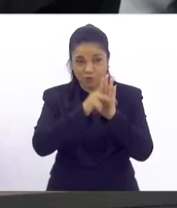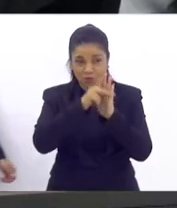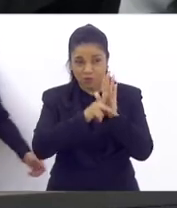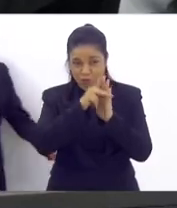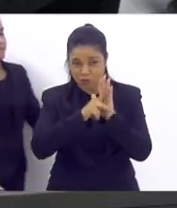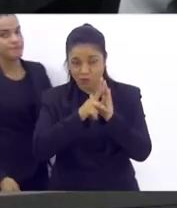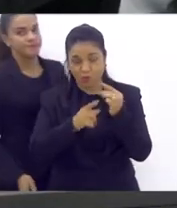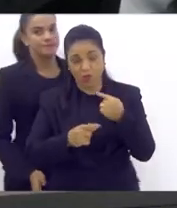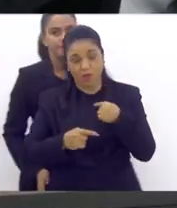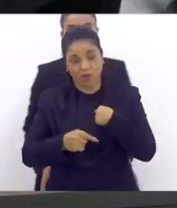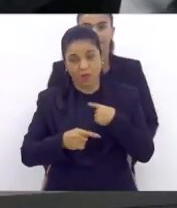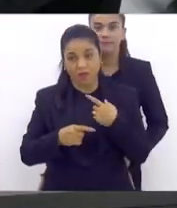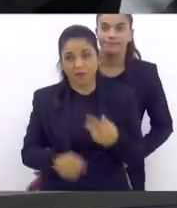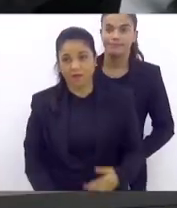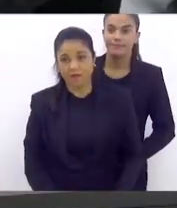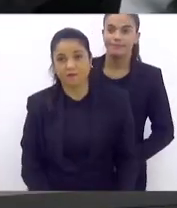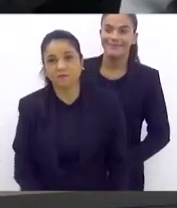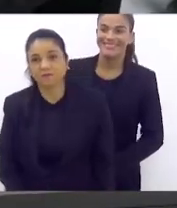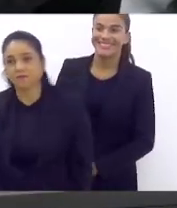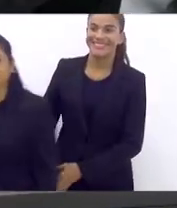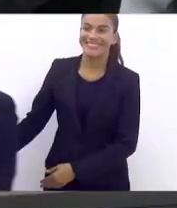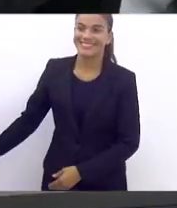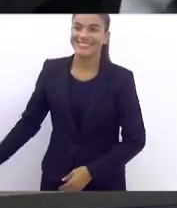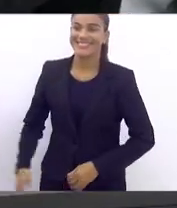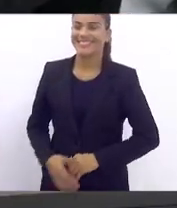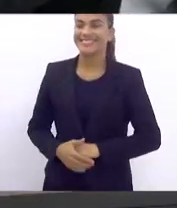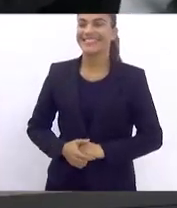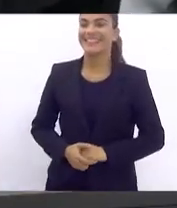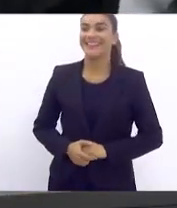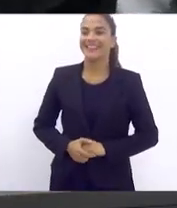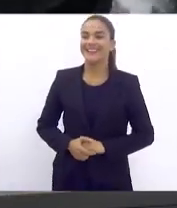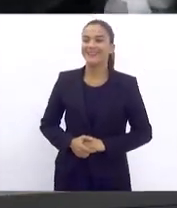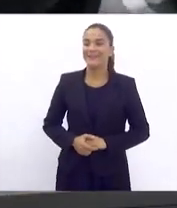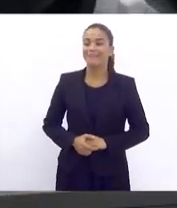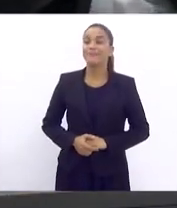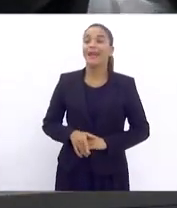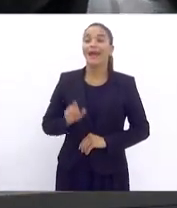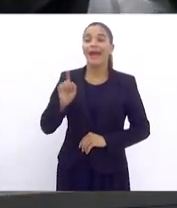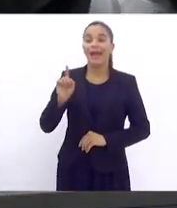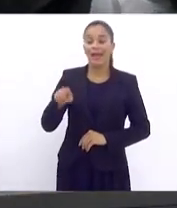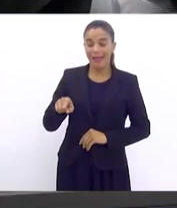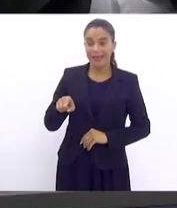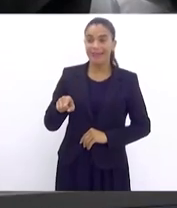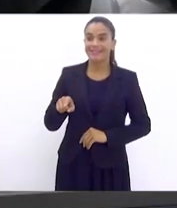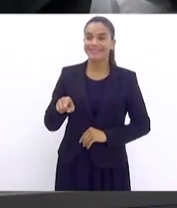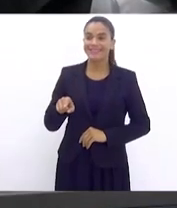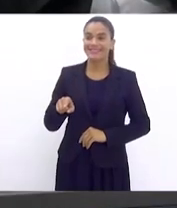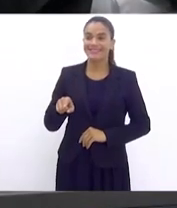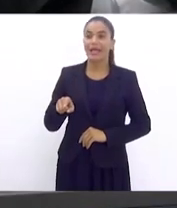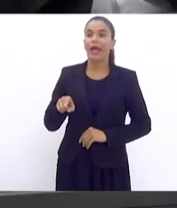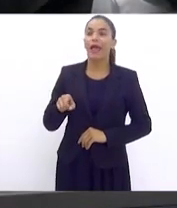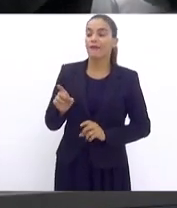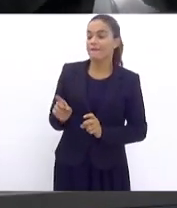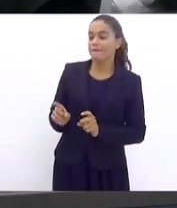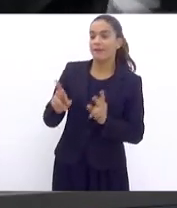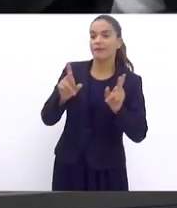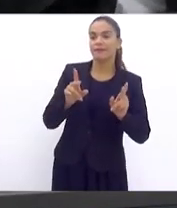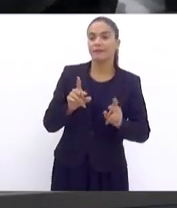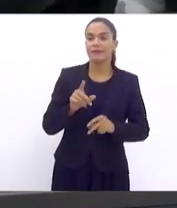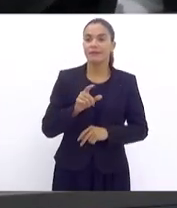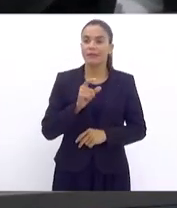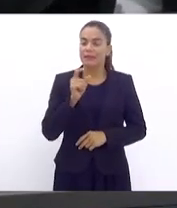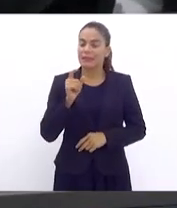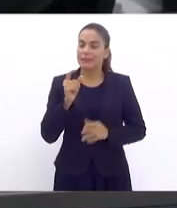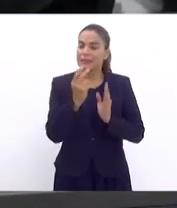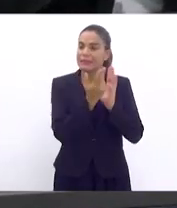um é esse que vira ambos viraram leis um é esse e o outro é que Veda tatuagem piercing em animais que